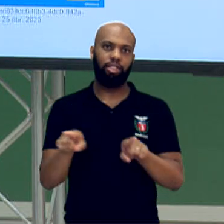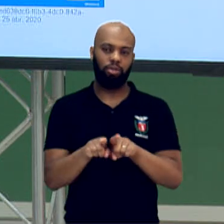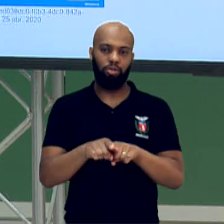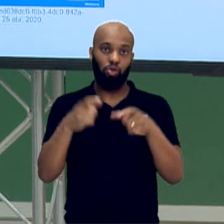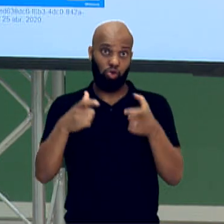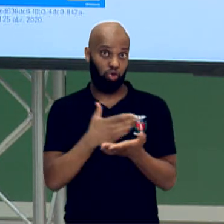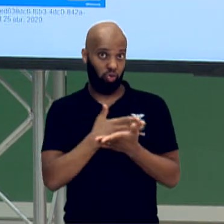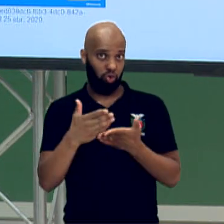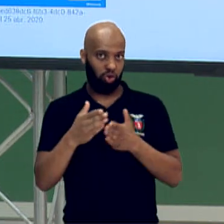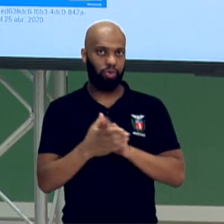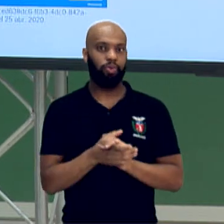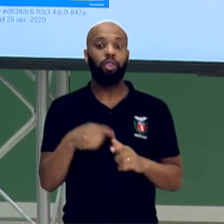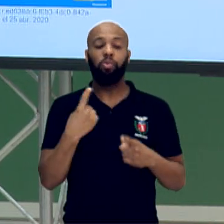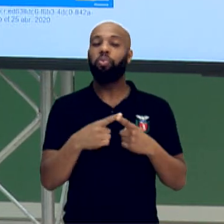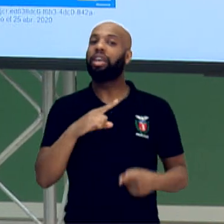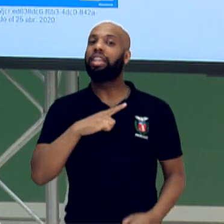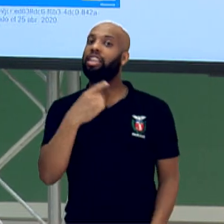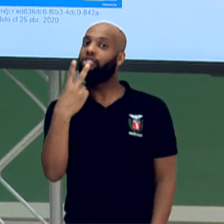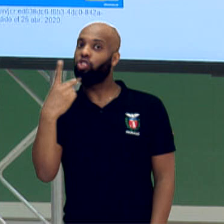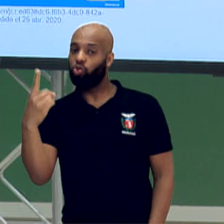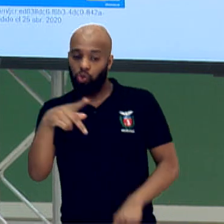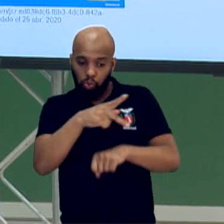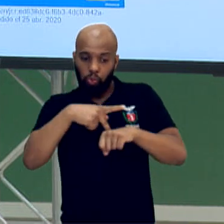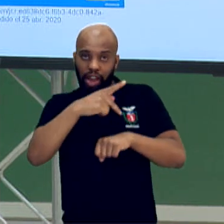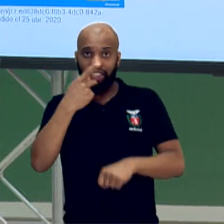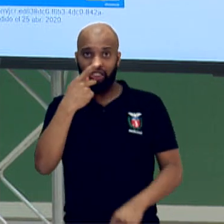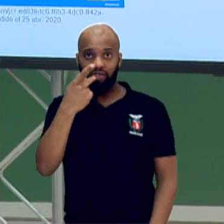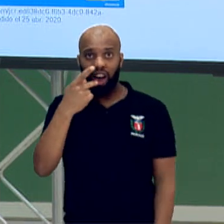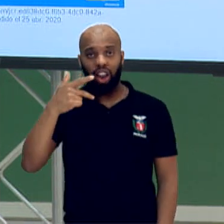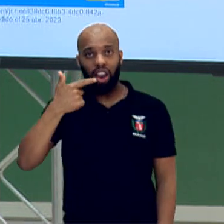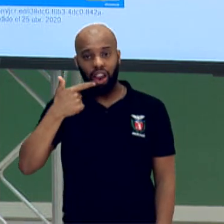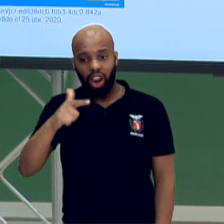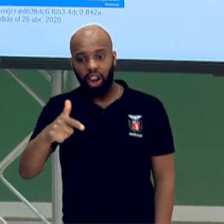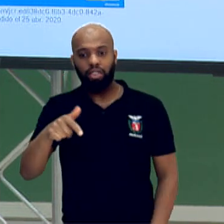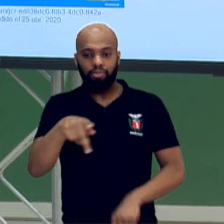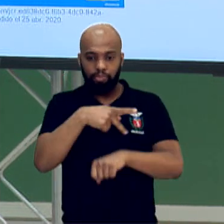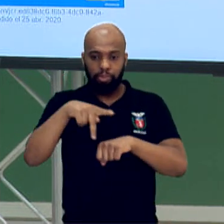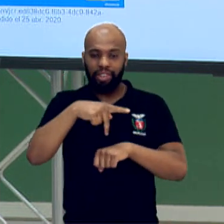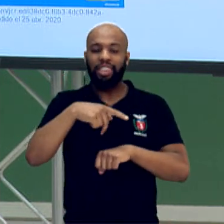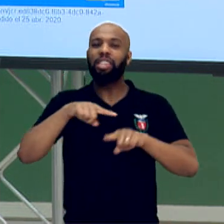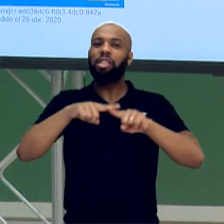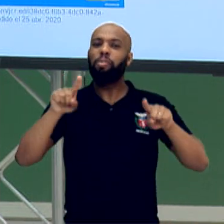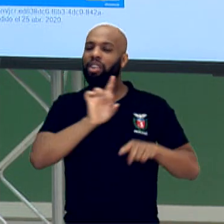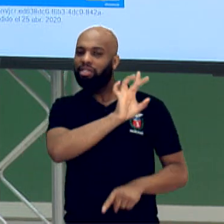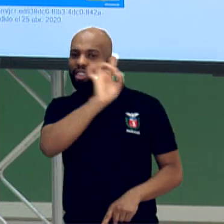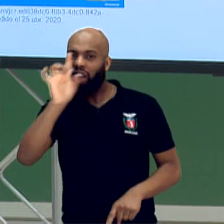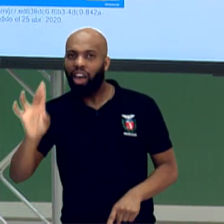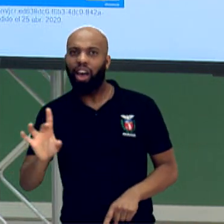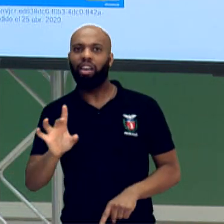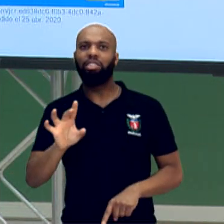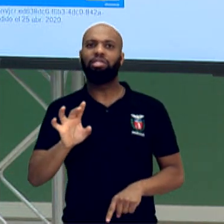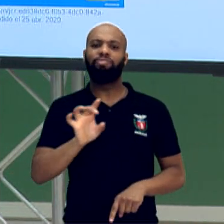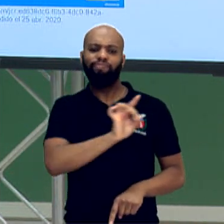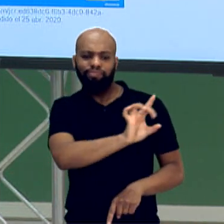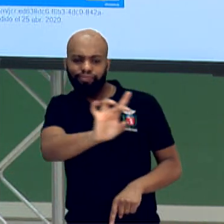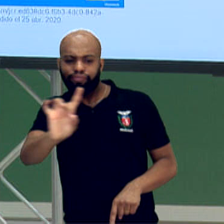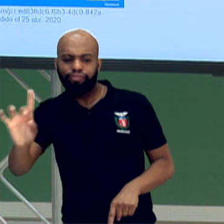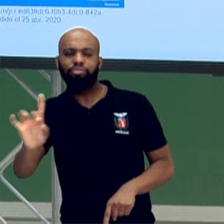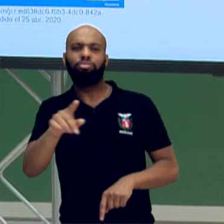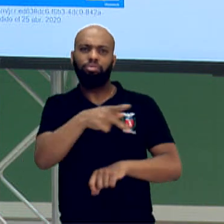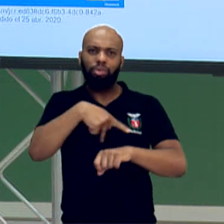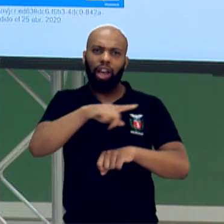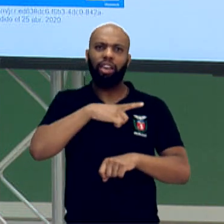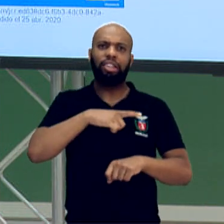21 países como falantes de um idioma oficial que é o espanhol, cada qual tem as suas particularidades, as suas variedades